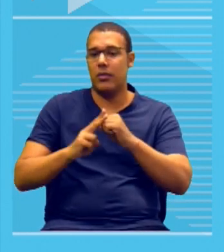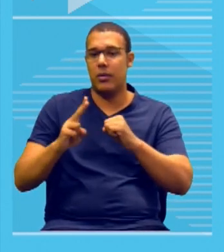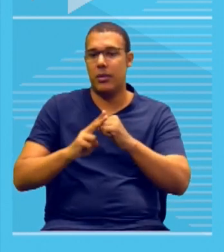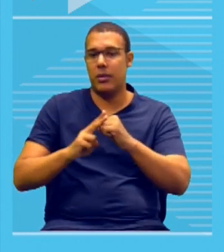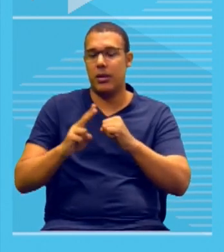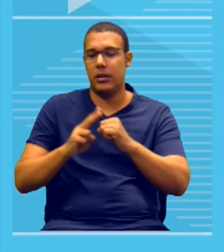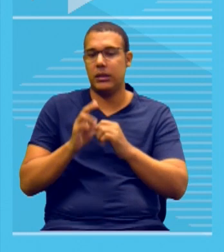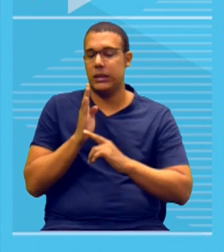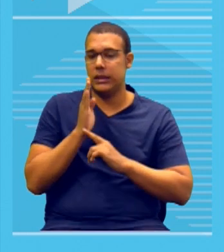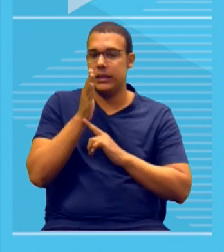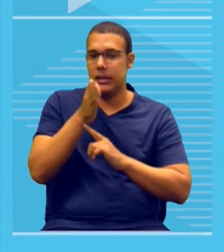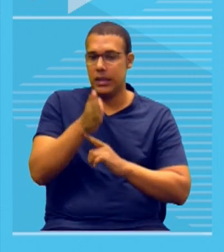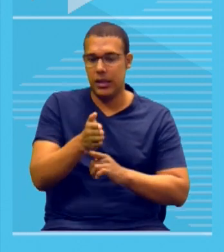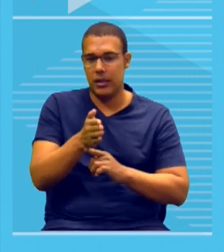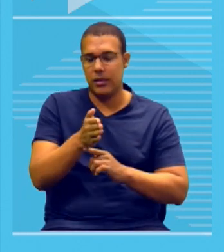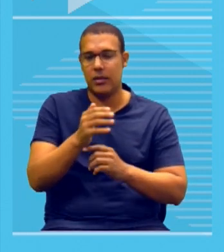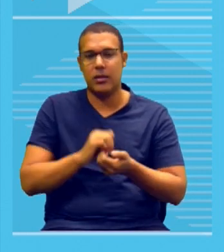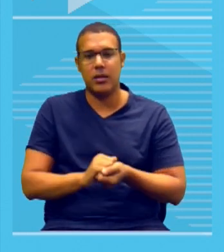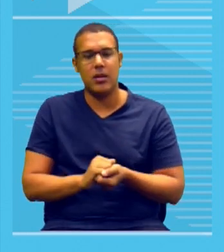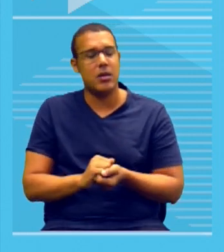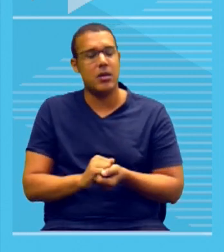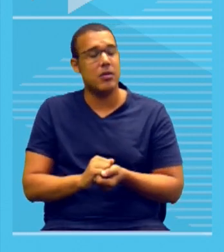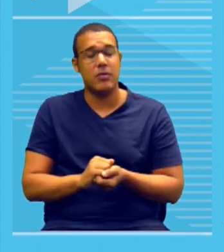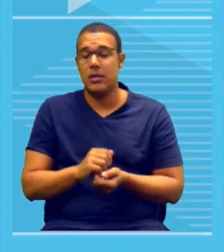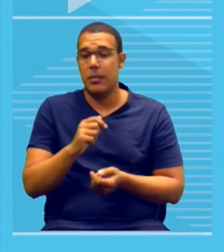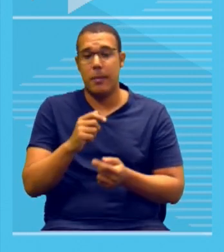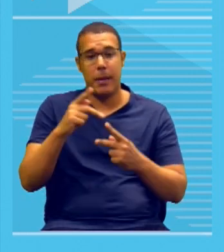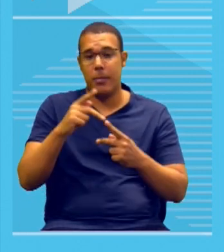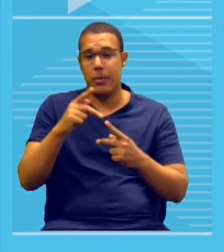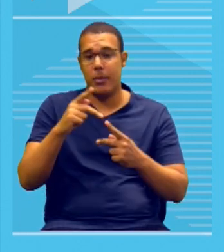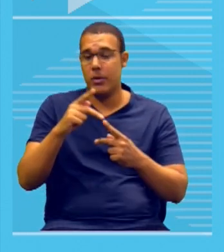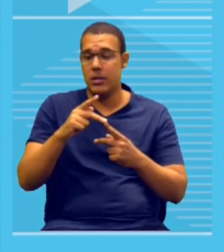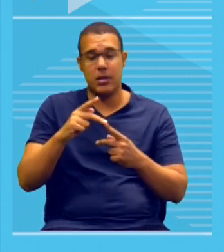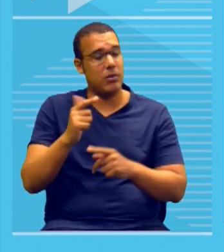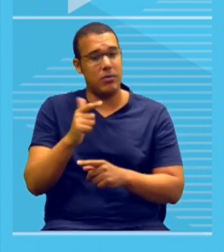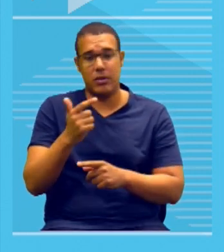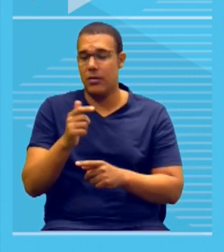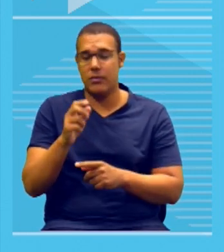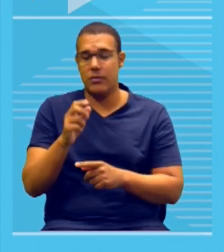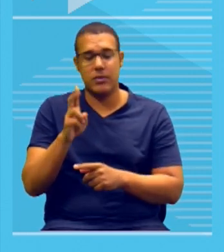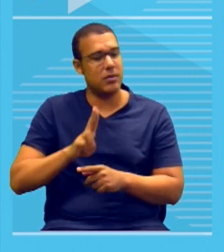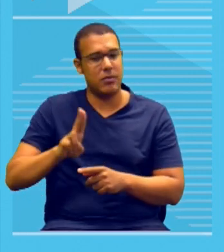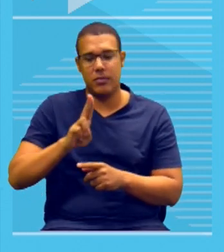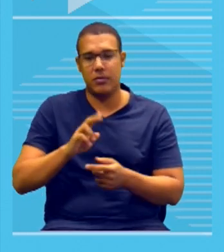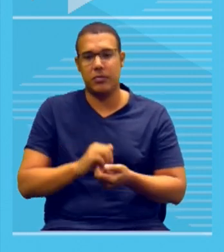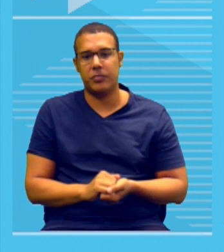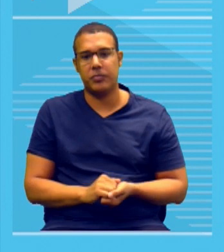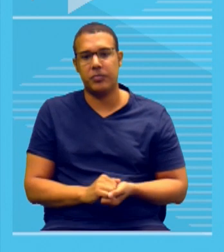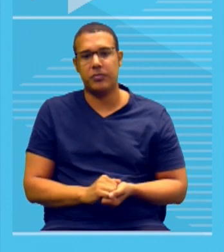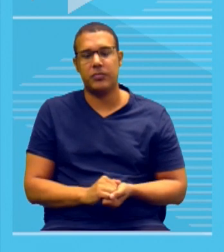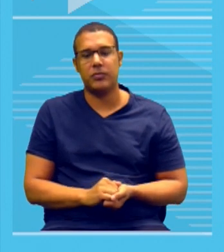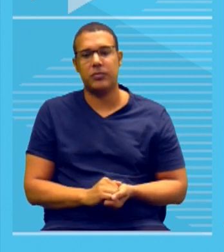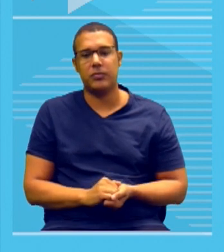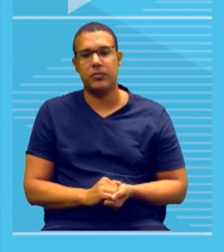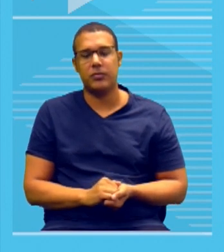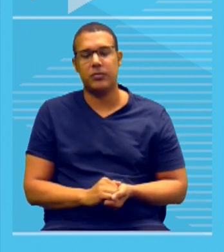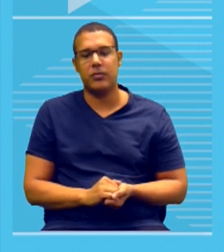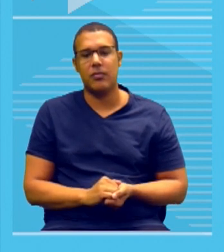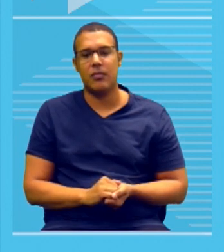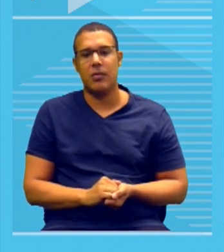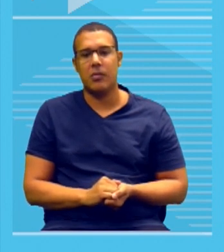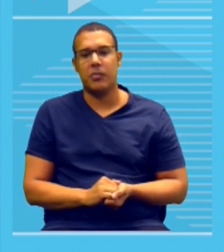diretamente você nunca vai usar uma preposição né entre esses pronomes e o